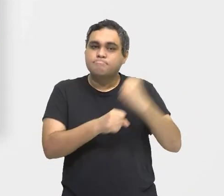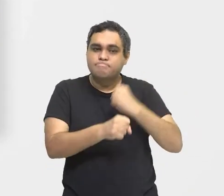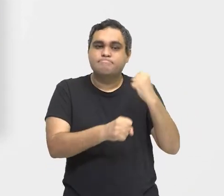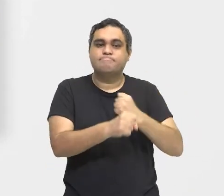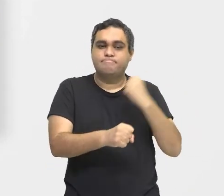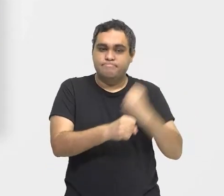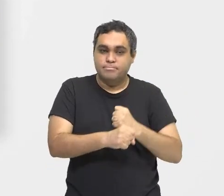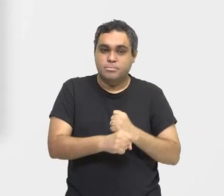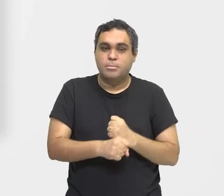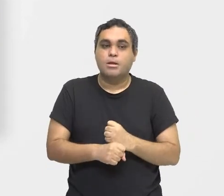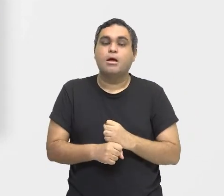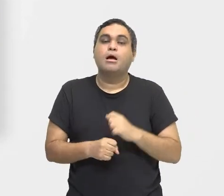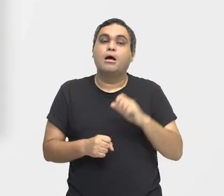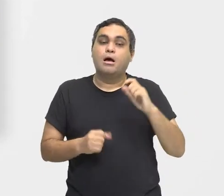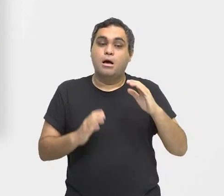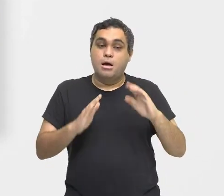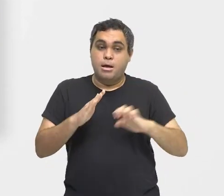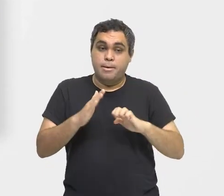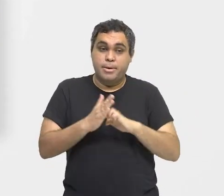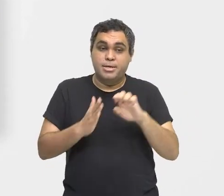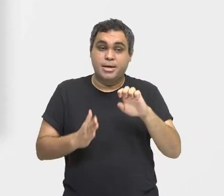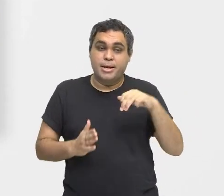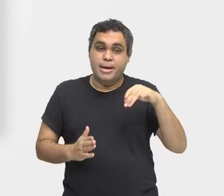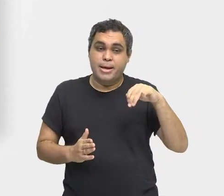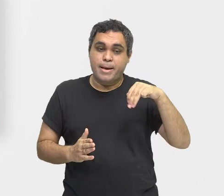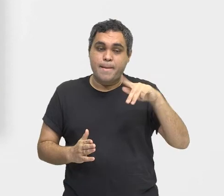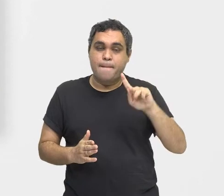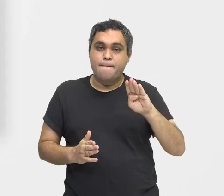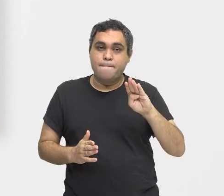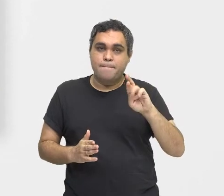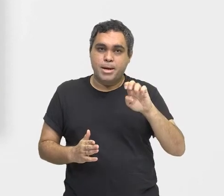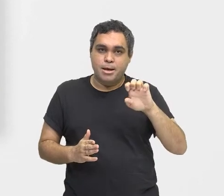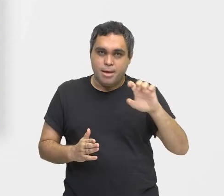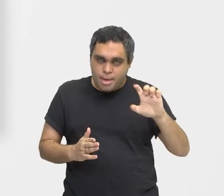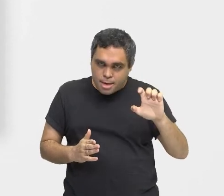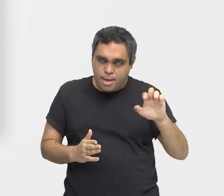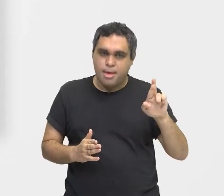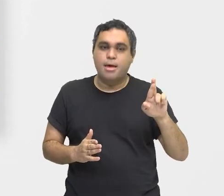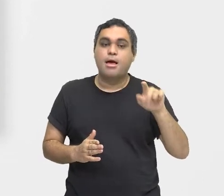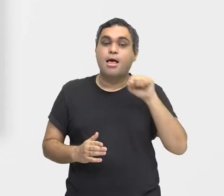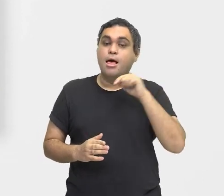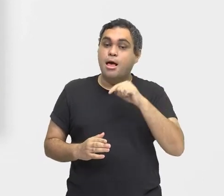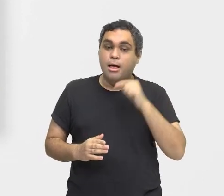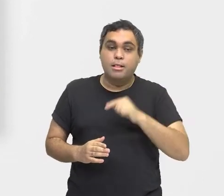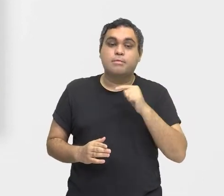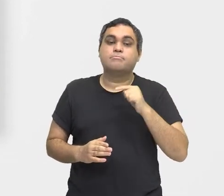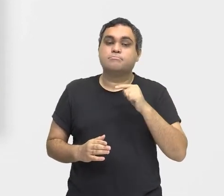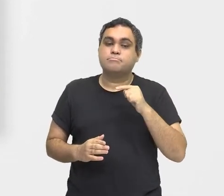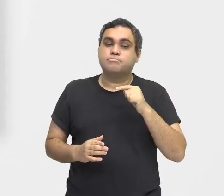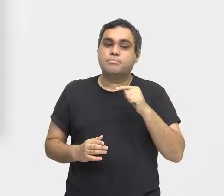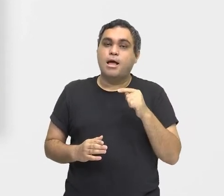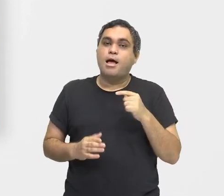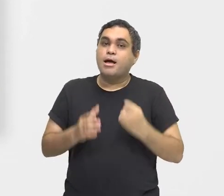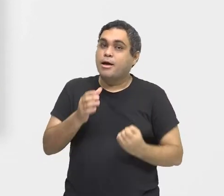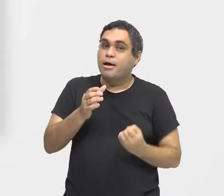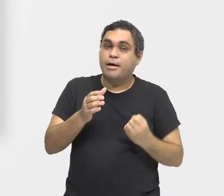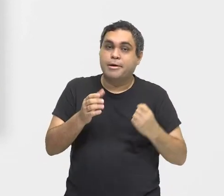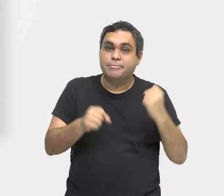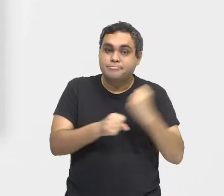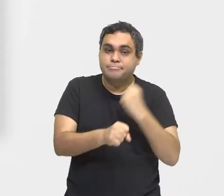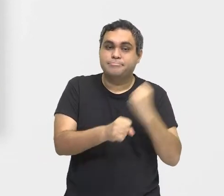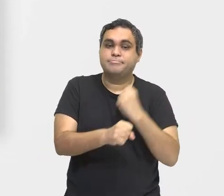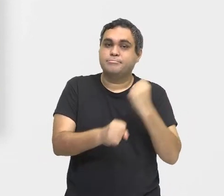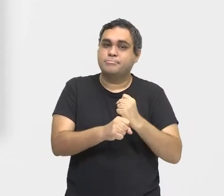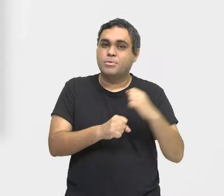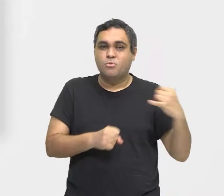pertence ao nosso país. Além desses projetos de pesquisas que acabam surgindo, né, nós temos áreas em que ocorre